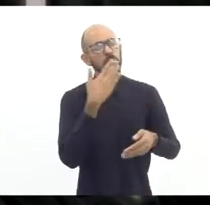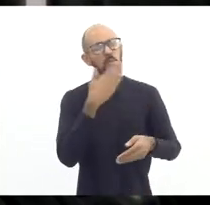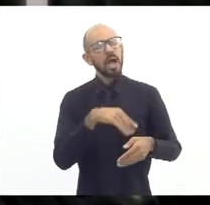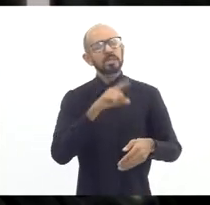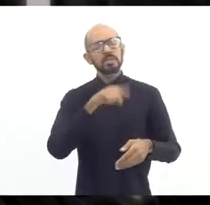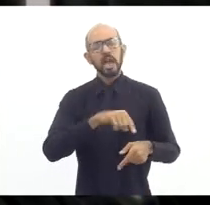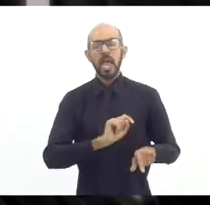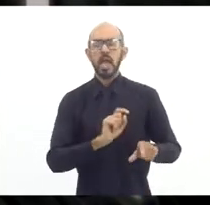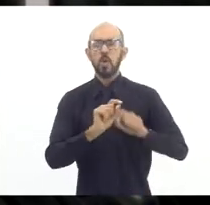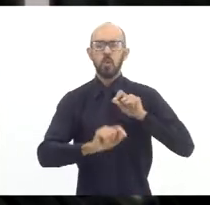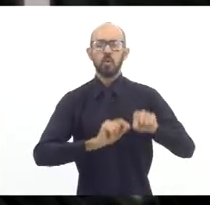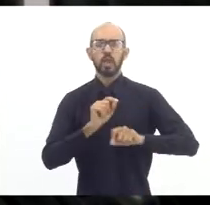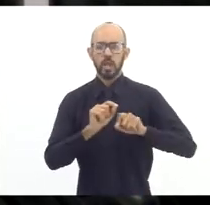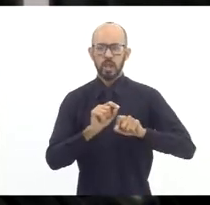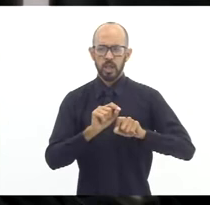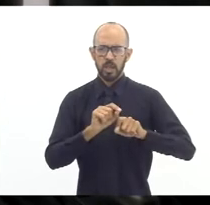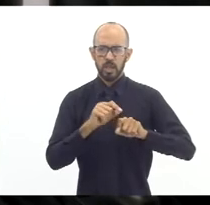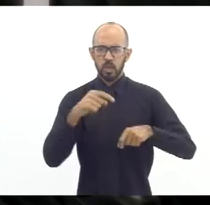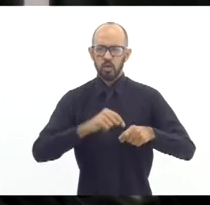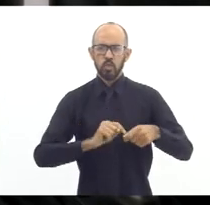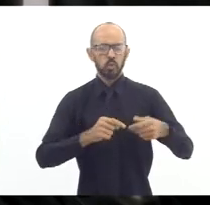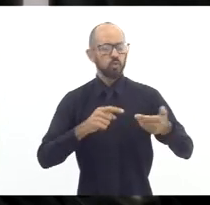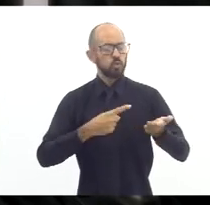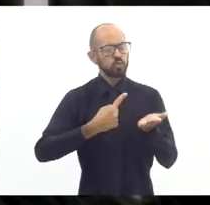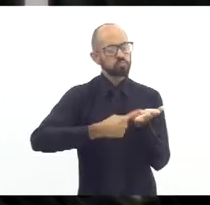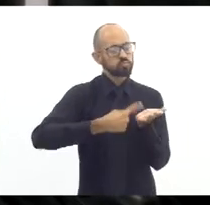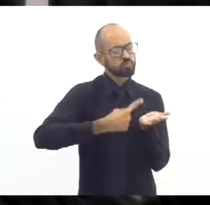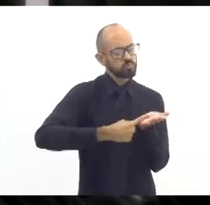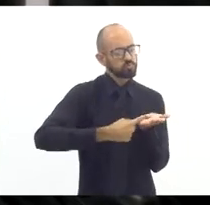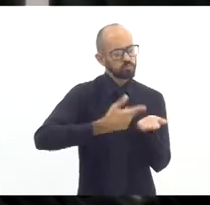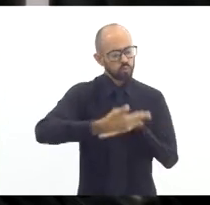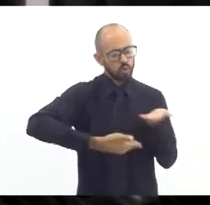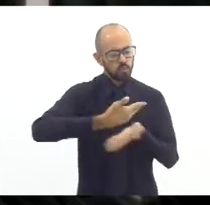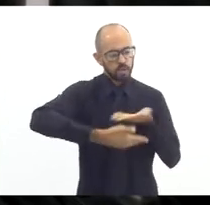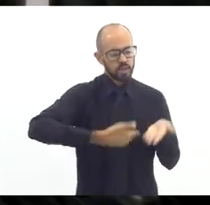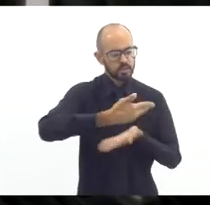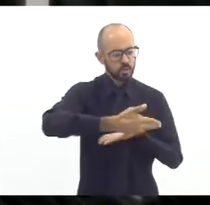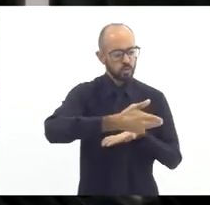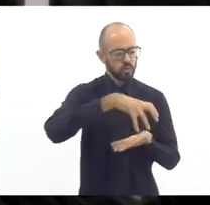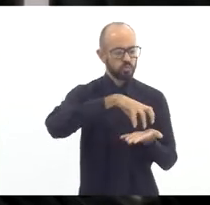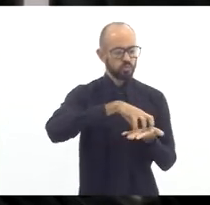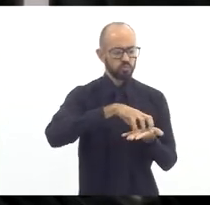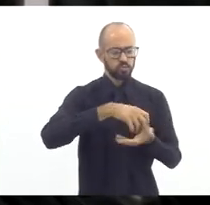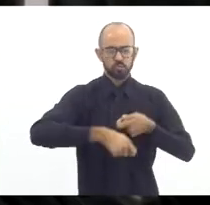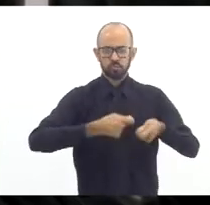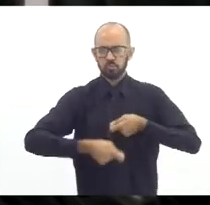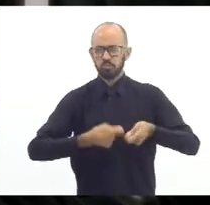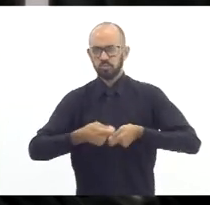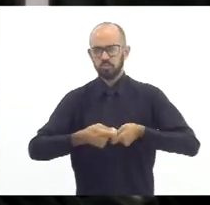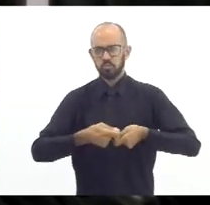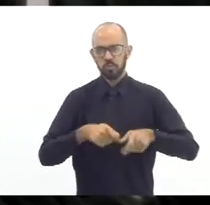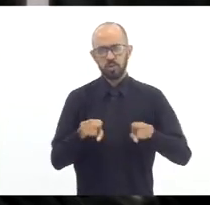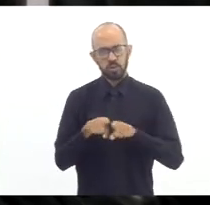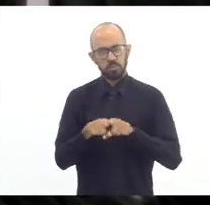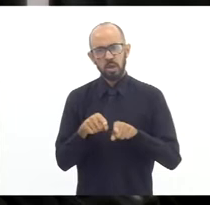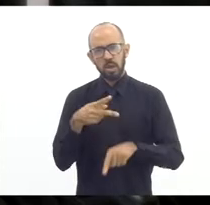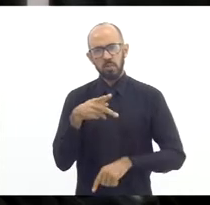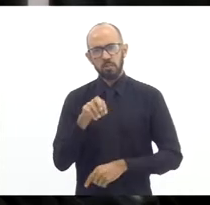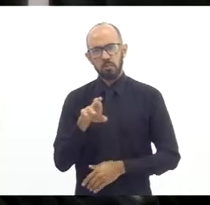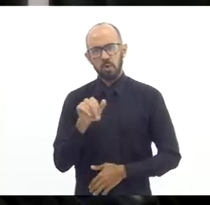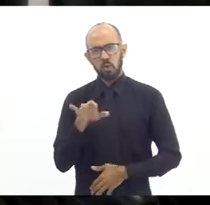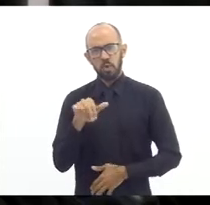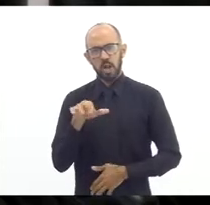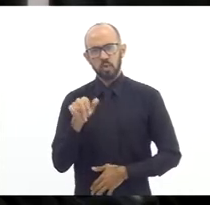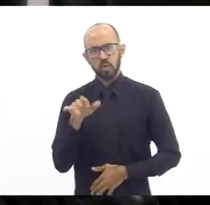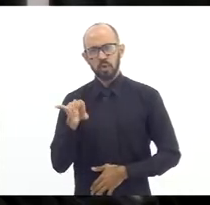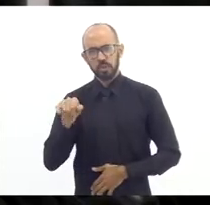quais são exatamente os termos desse convênio de cooperação entre a Getransp e a Procuradoria-Geral do Estado em